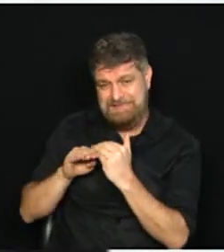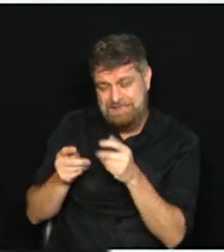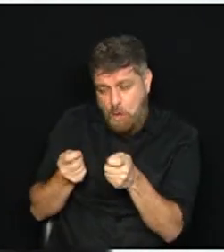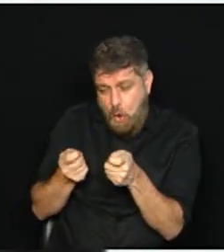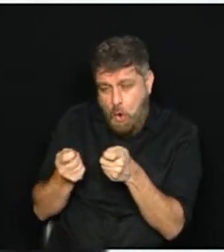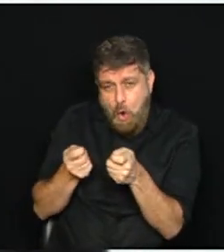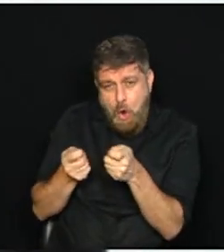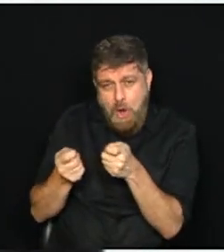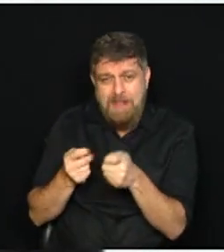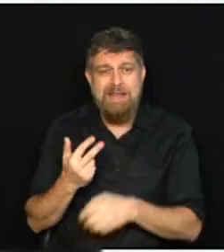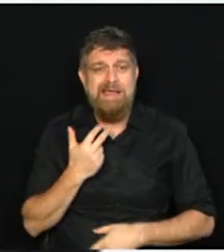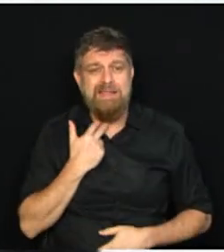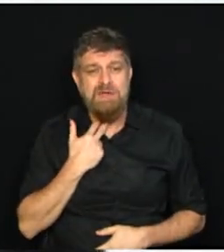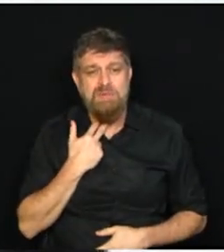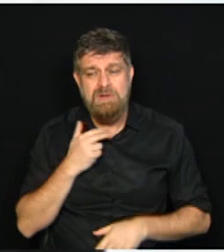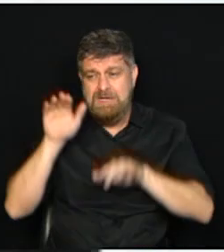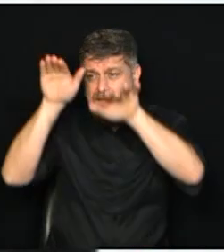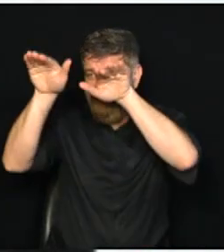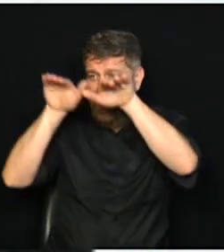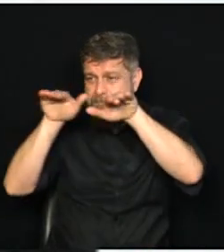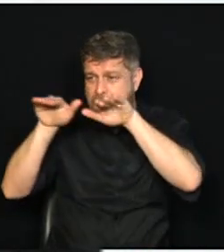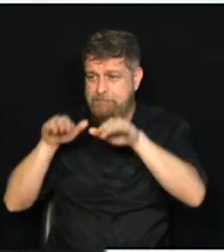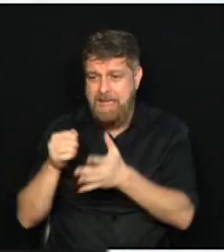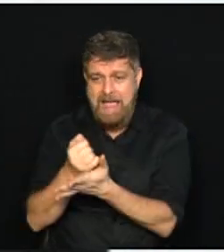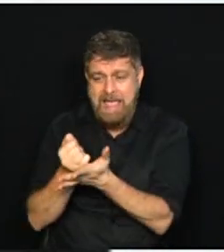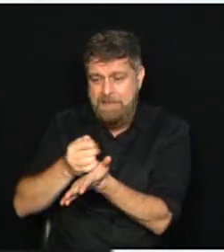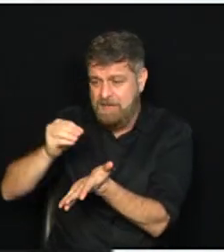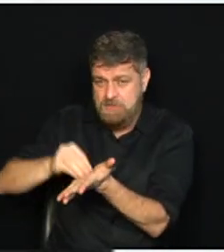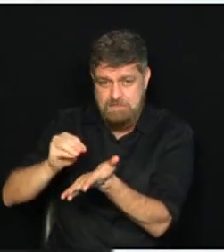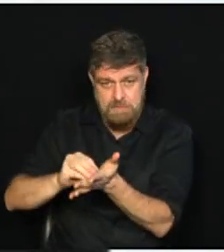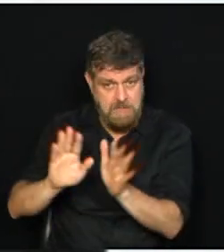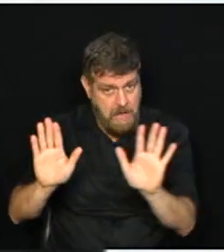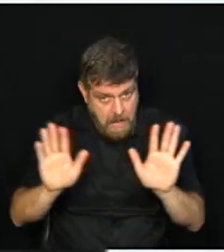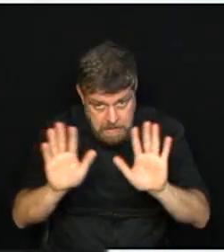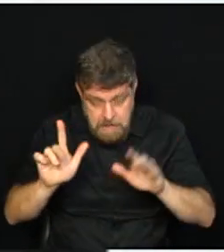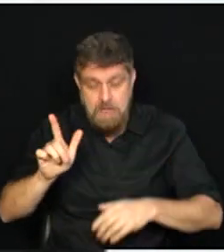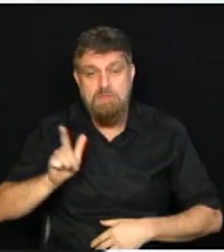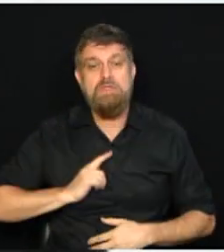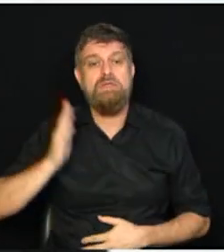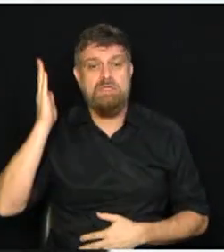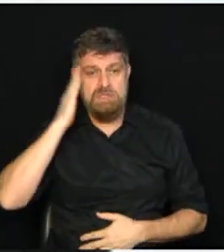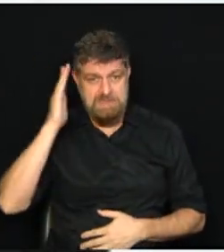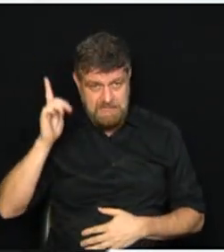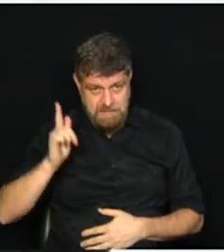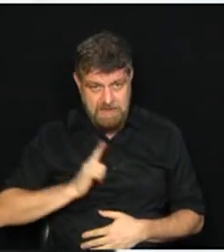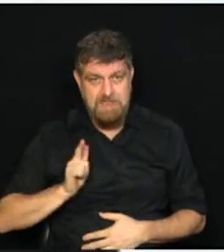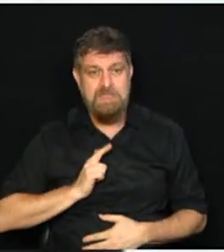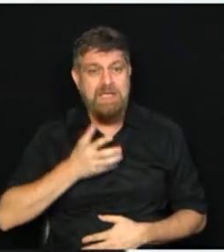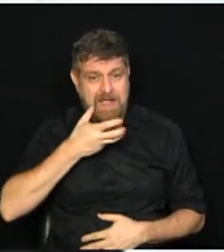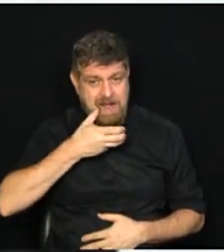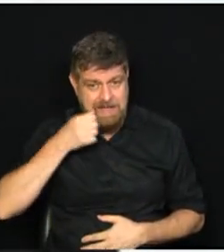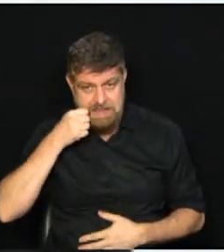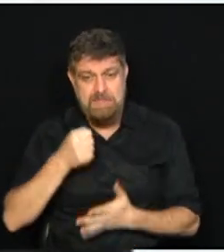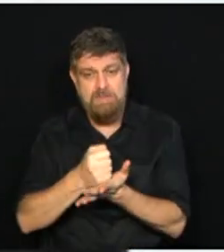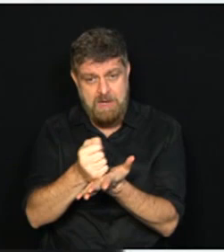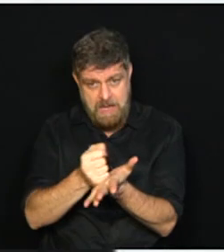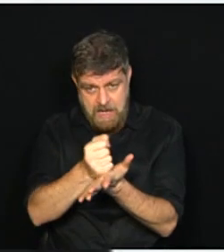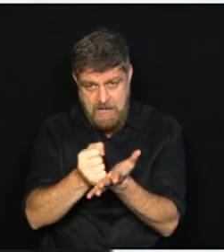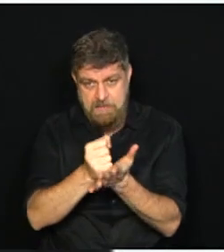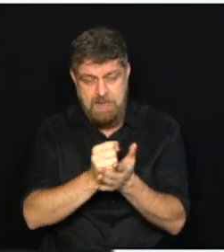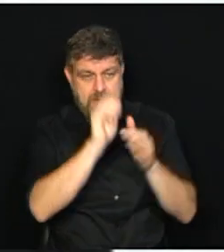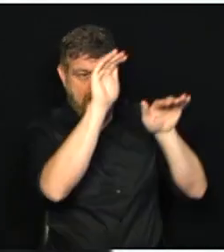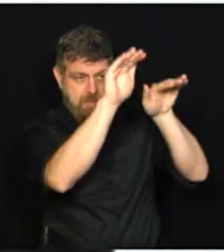que não haja desabastecimento, e que não está acontecendo agora. Nós estamos com uma previsão, com uma reserva, não